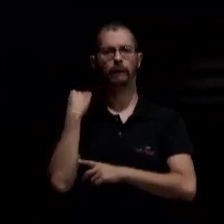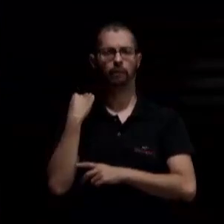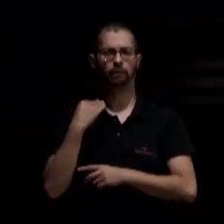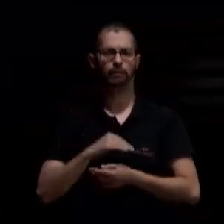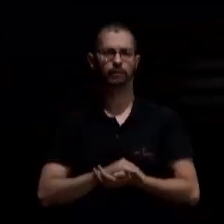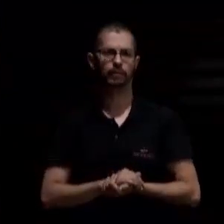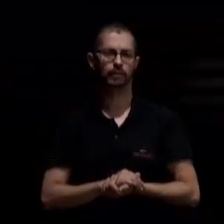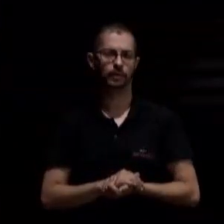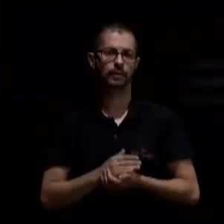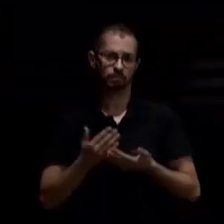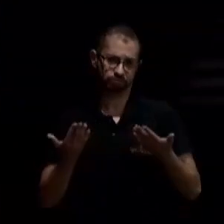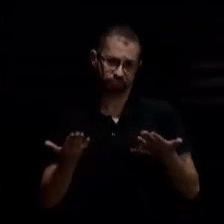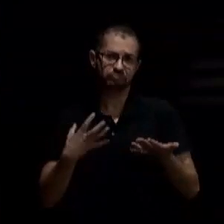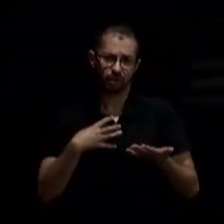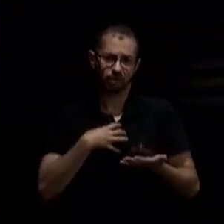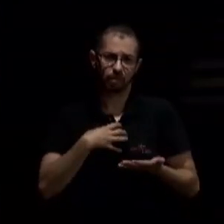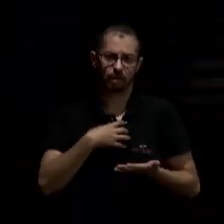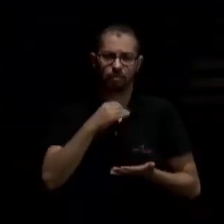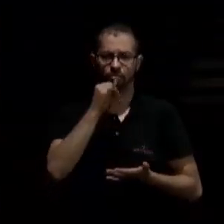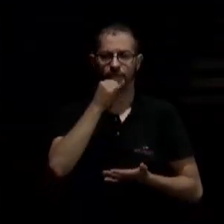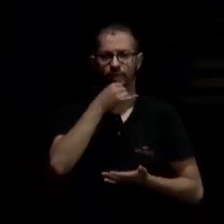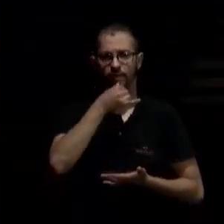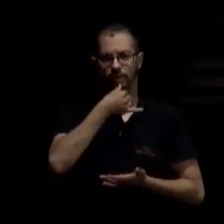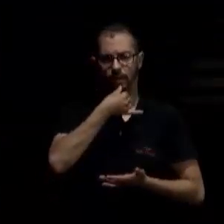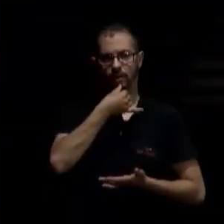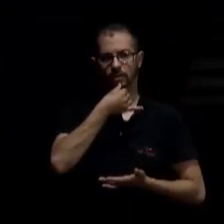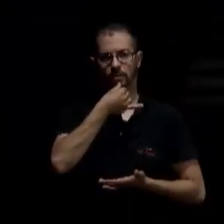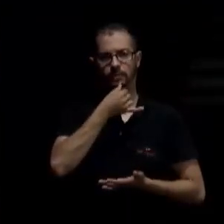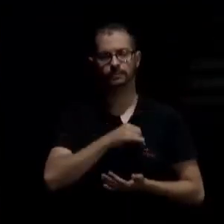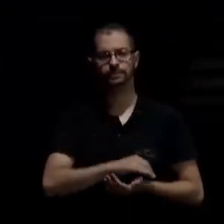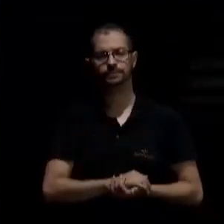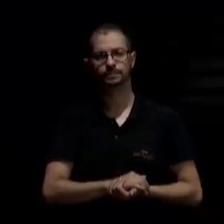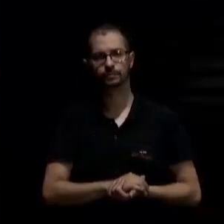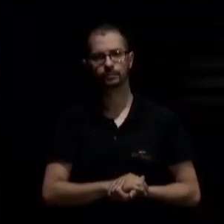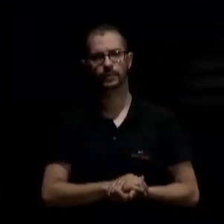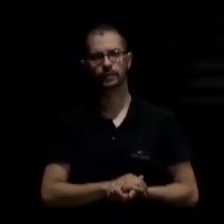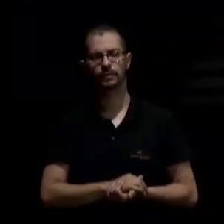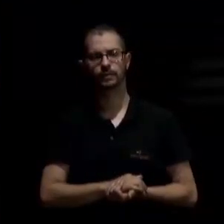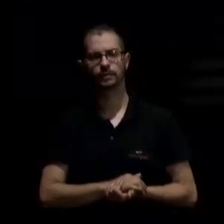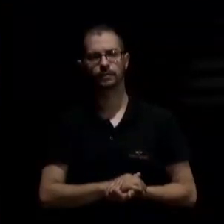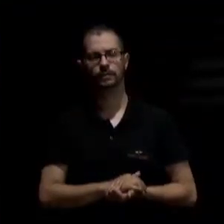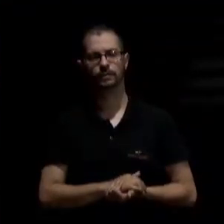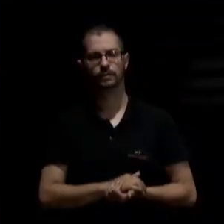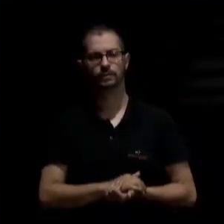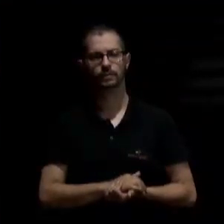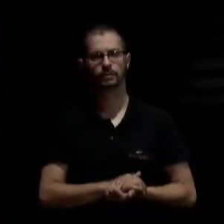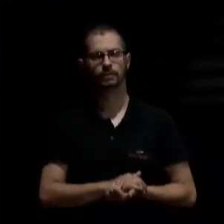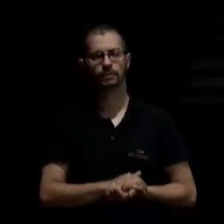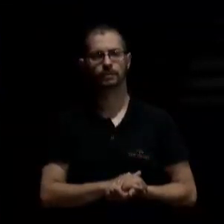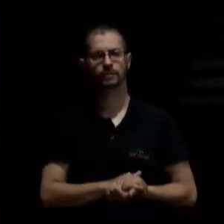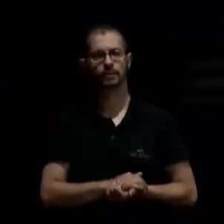É motivo de tristeza. Eu tenho estado assim,